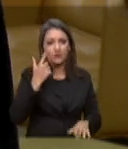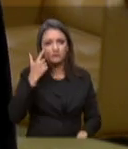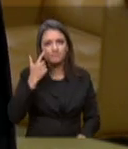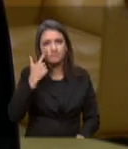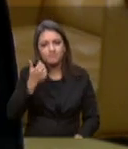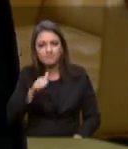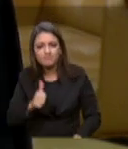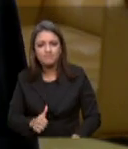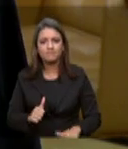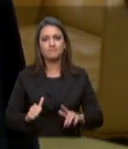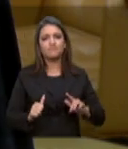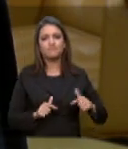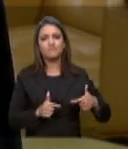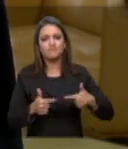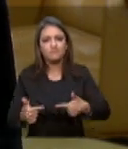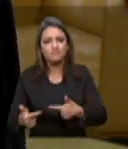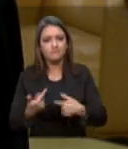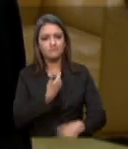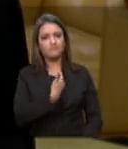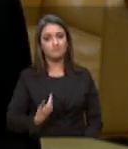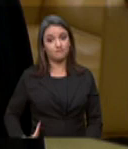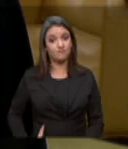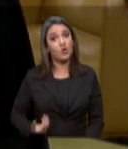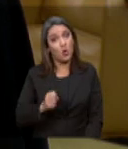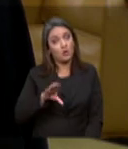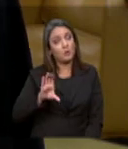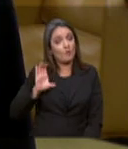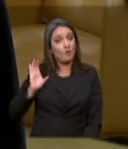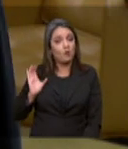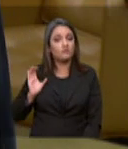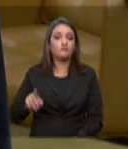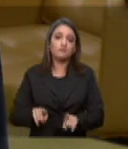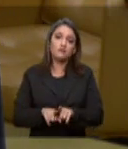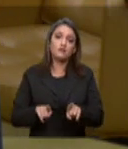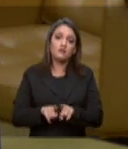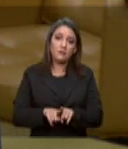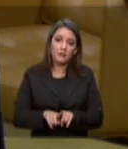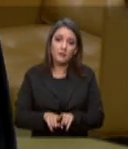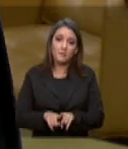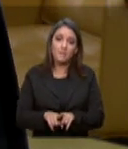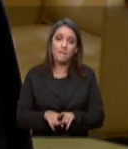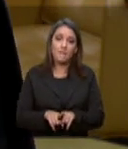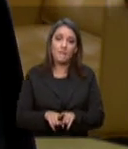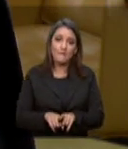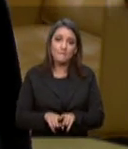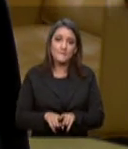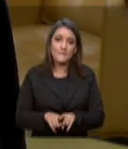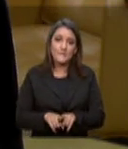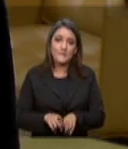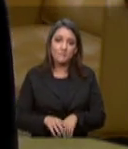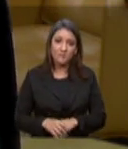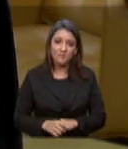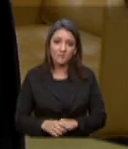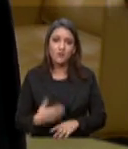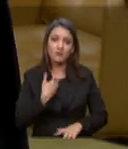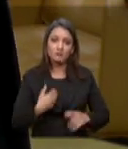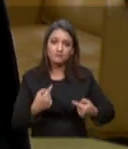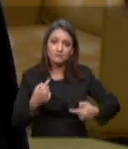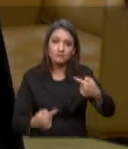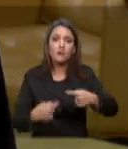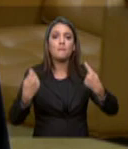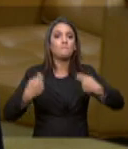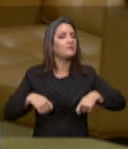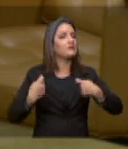condutas governamentais ou da ausência dessas condutas na condição específica de programas e políticas